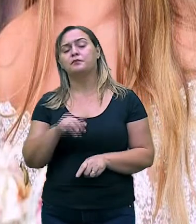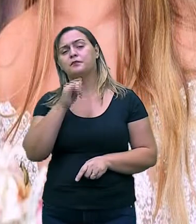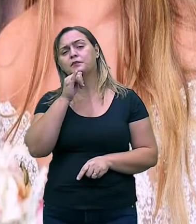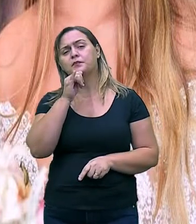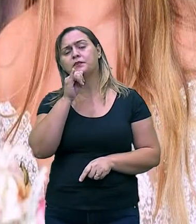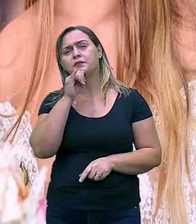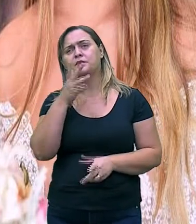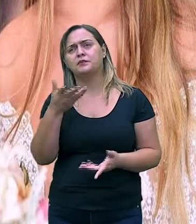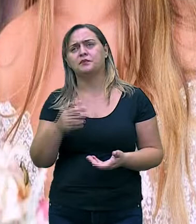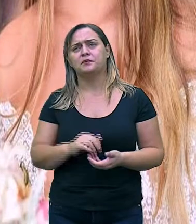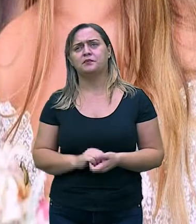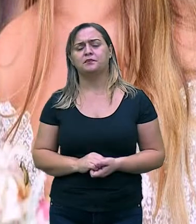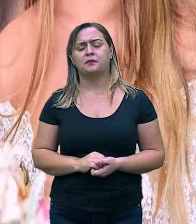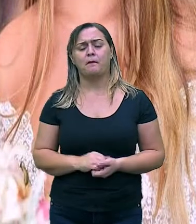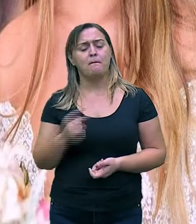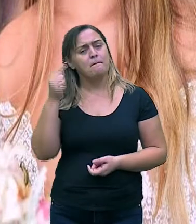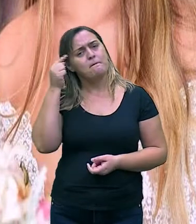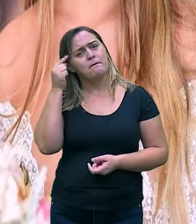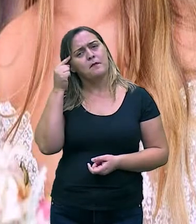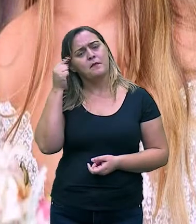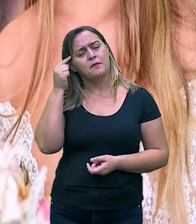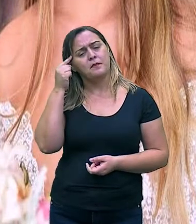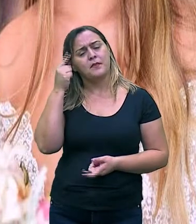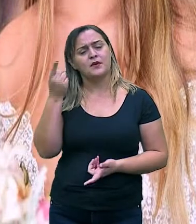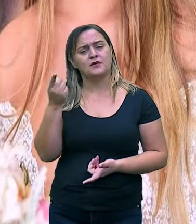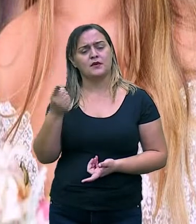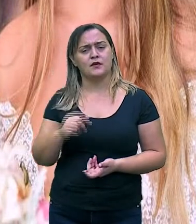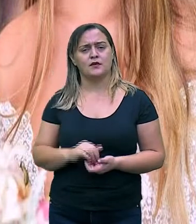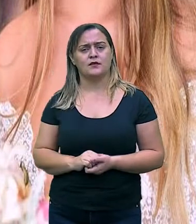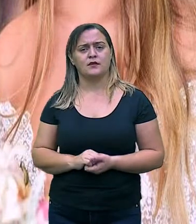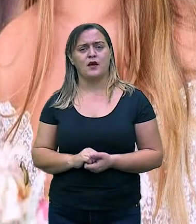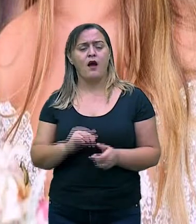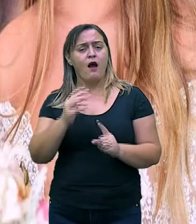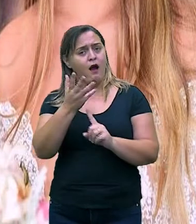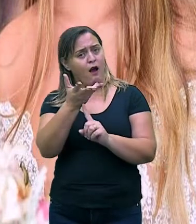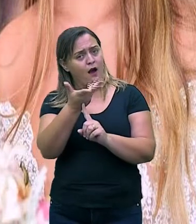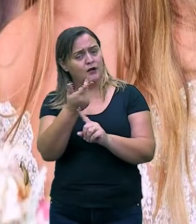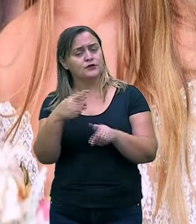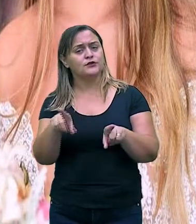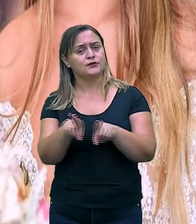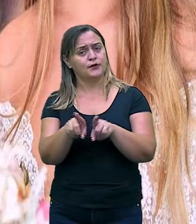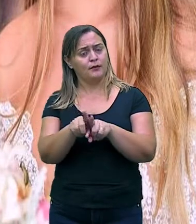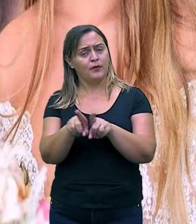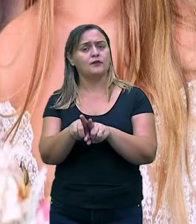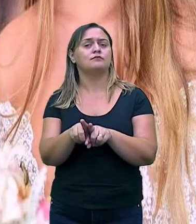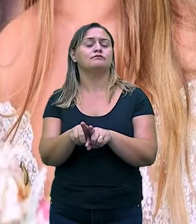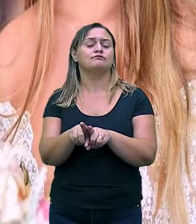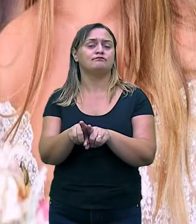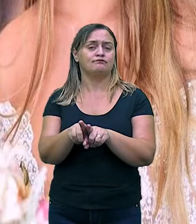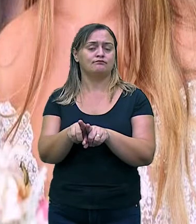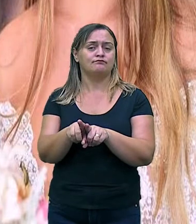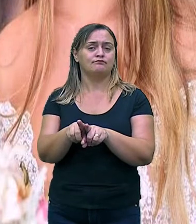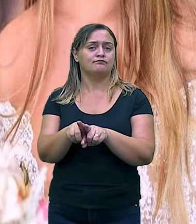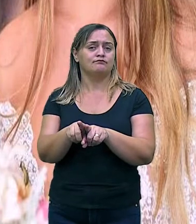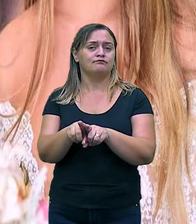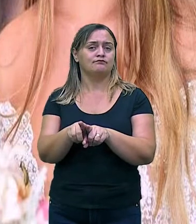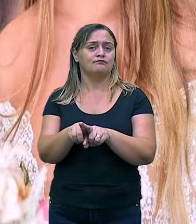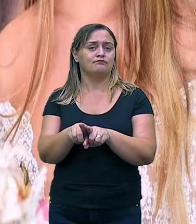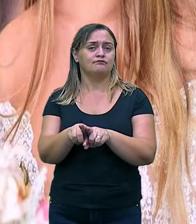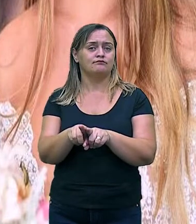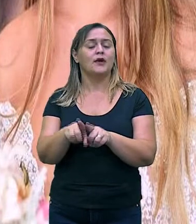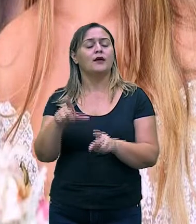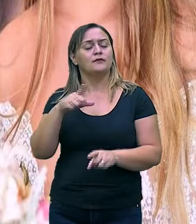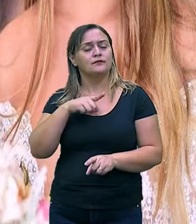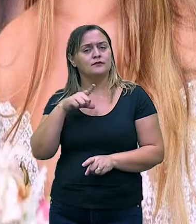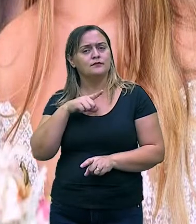disse que se faz parte? A arte também tem disso. de chegar num lugar e fazer